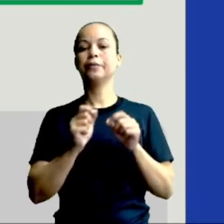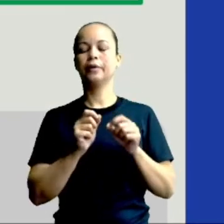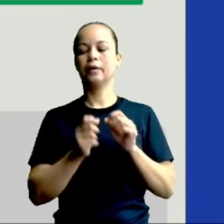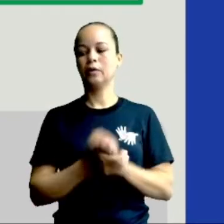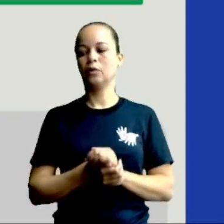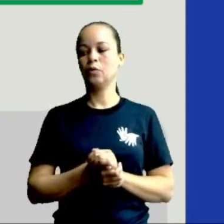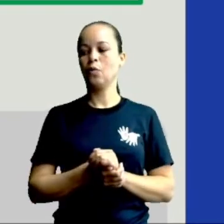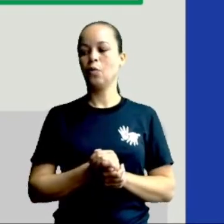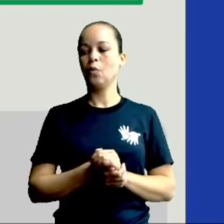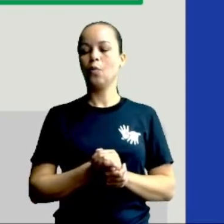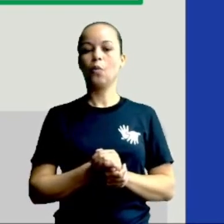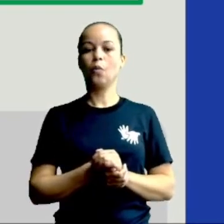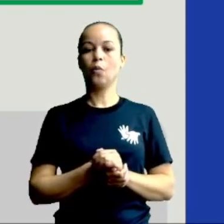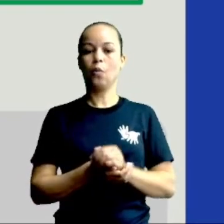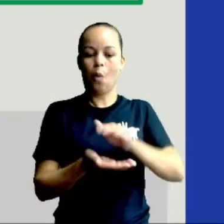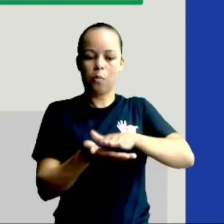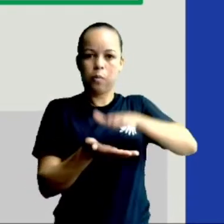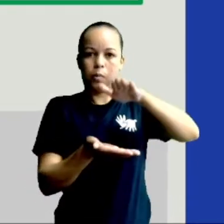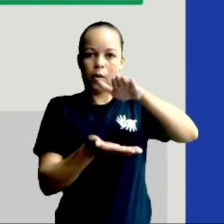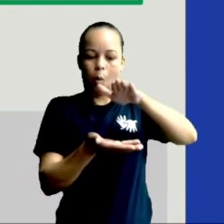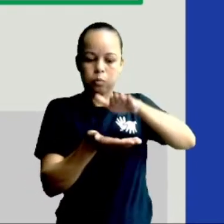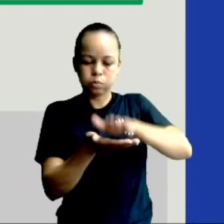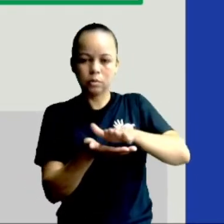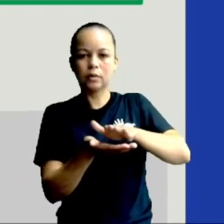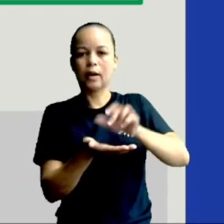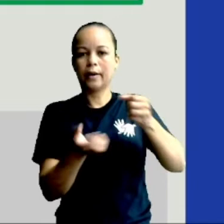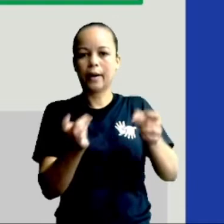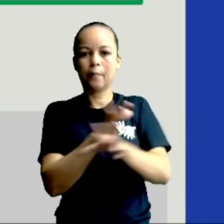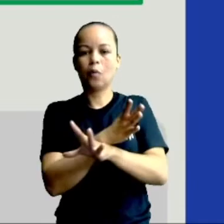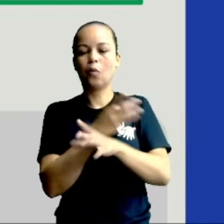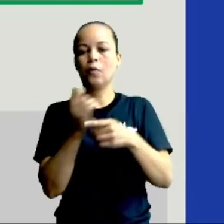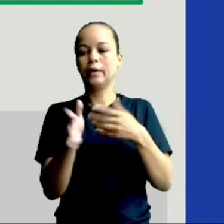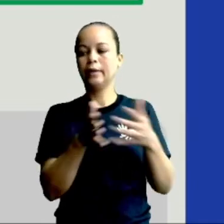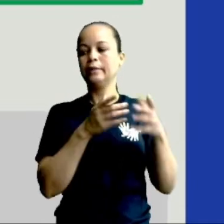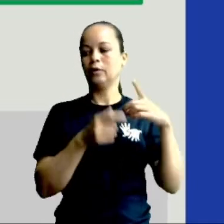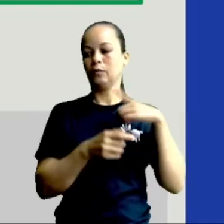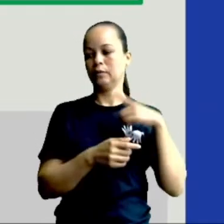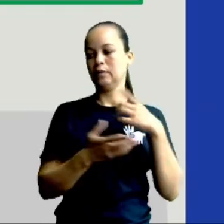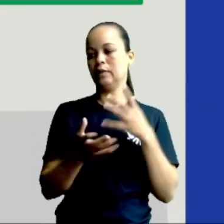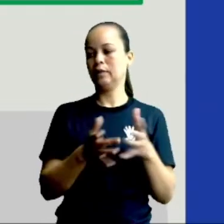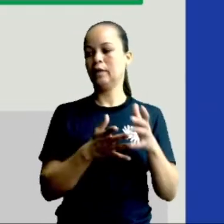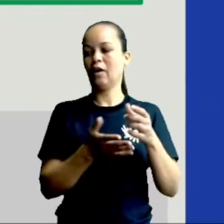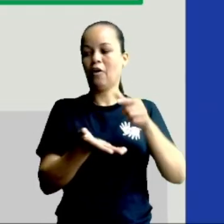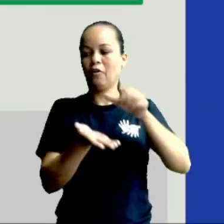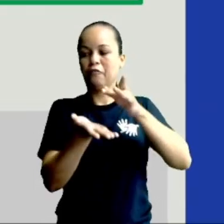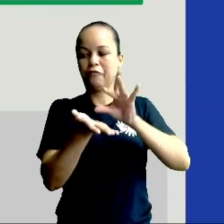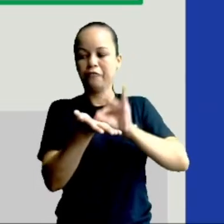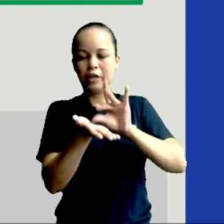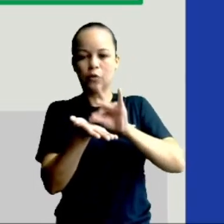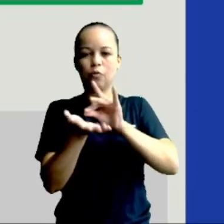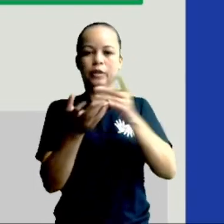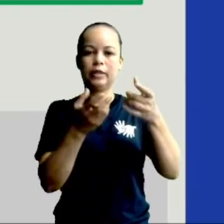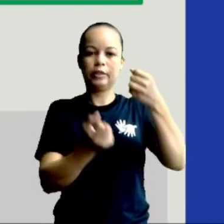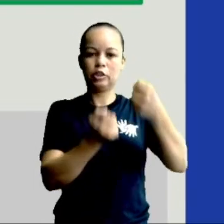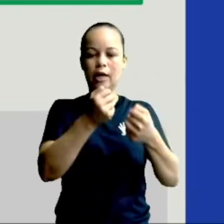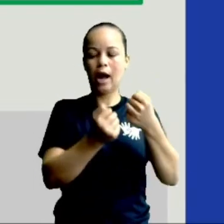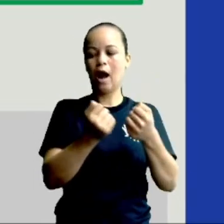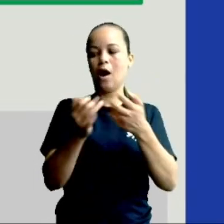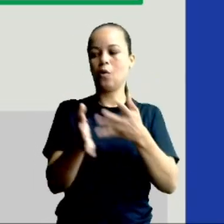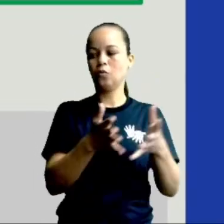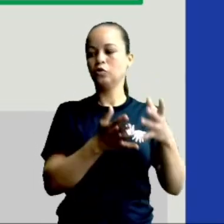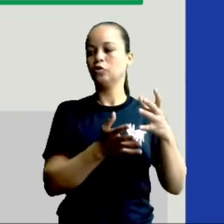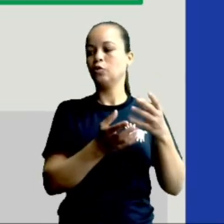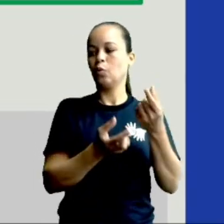acabou. Que ele tinha o pacote de figurinhas de carros, que custava R$2, mas acabou. Então, quem caiu aí, pegou